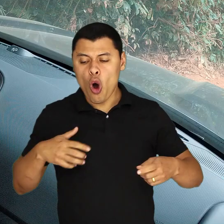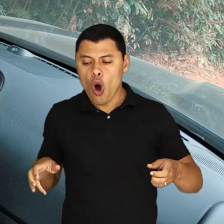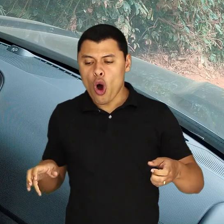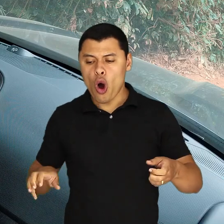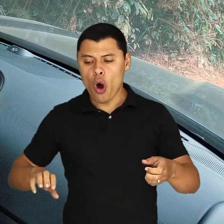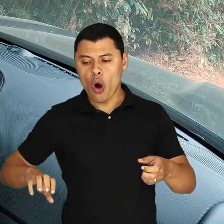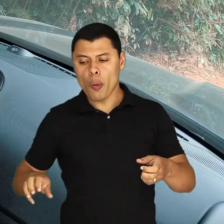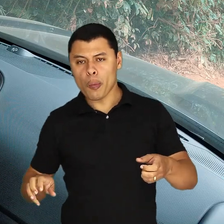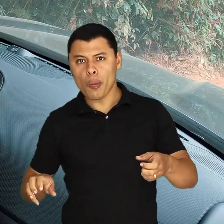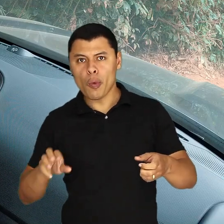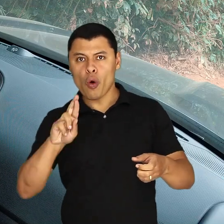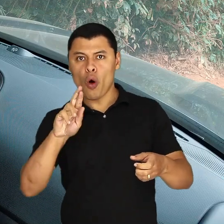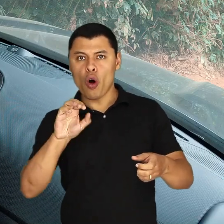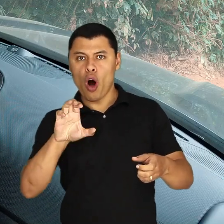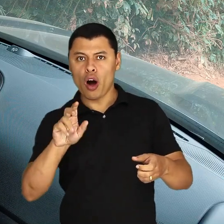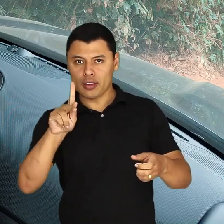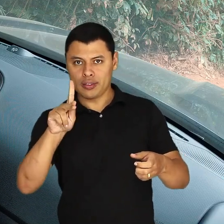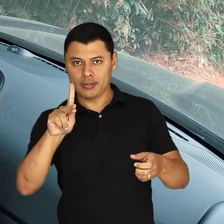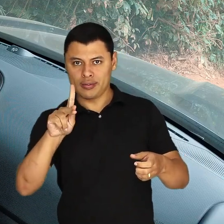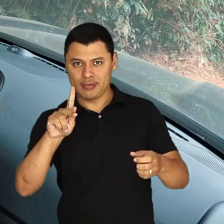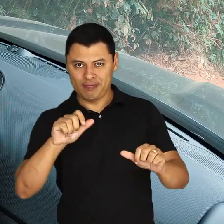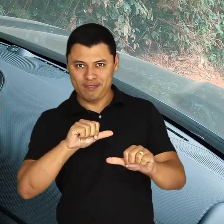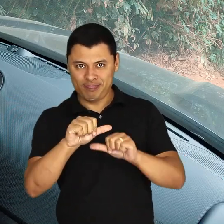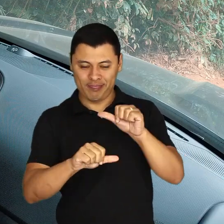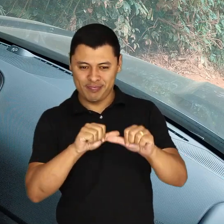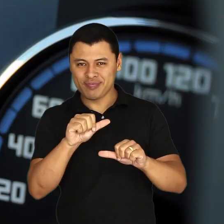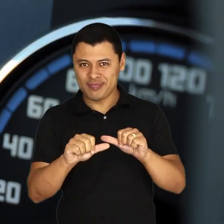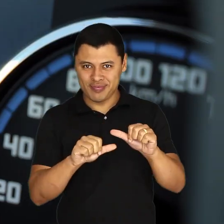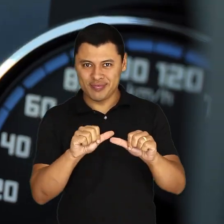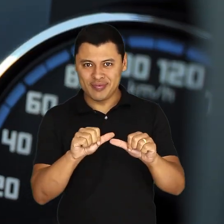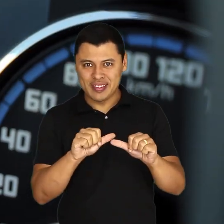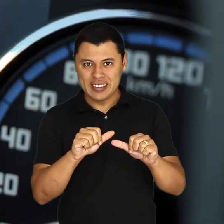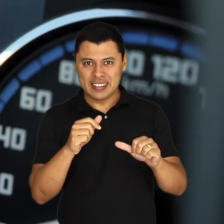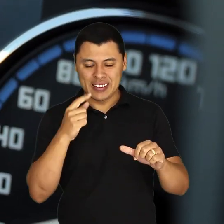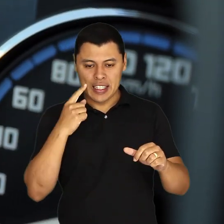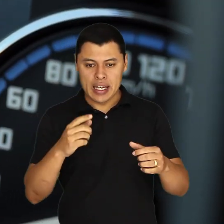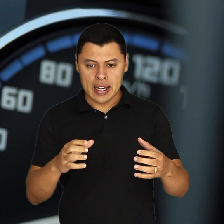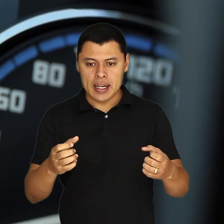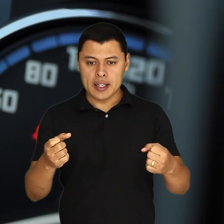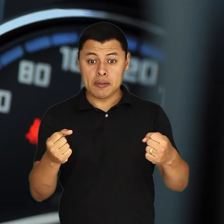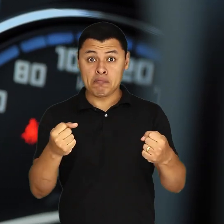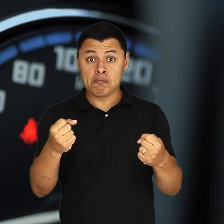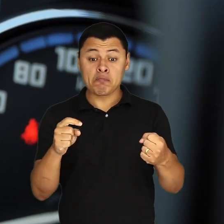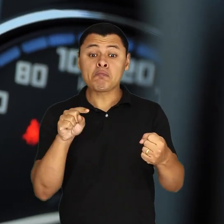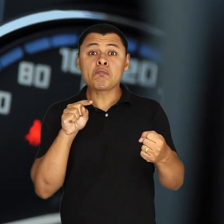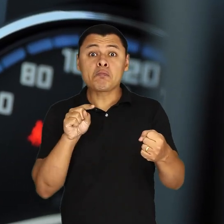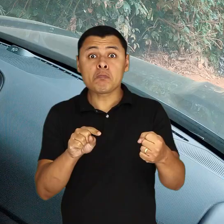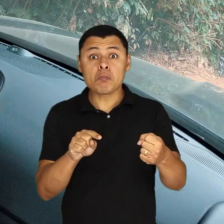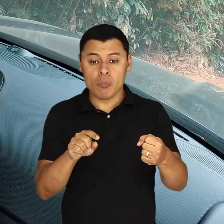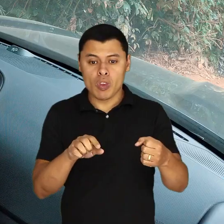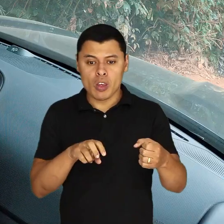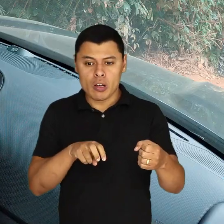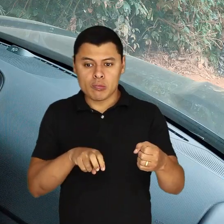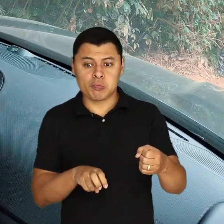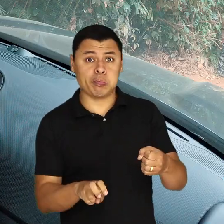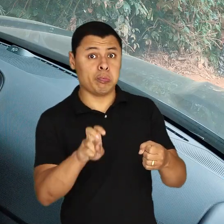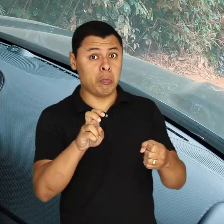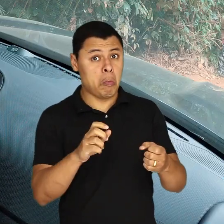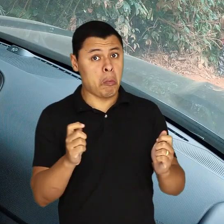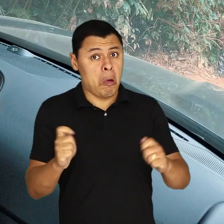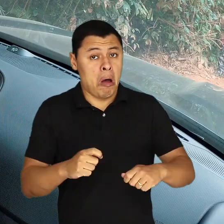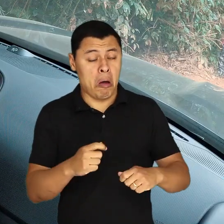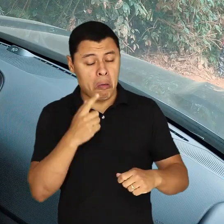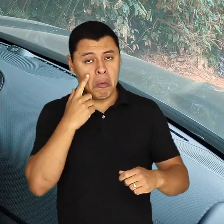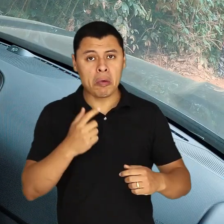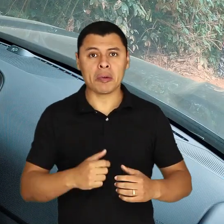Aqui, como ele está distracionando, eu vou experimentar o modo Rock, tá? Então eu vou pôr aqui no modo de avanço lento, que ele vai impedir